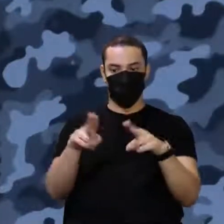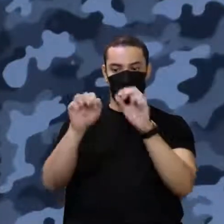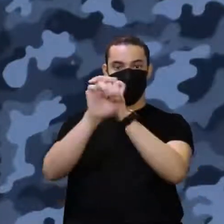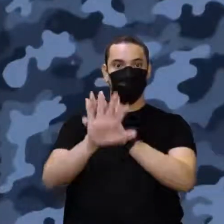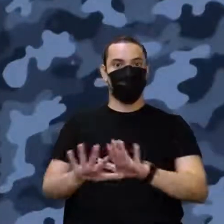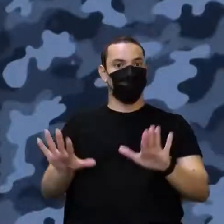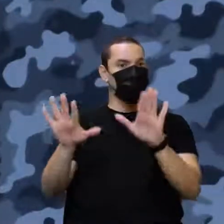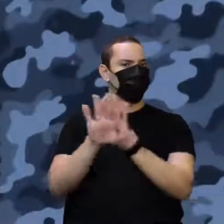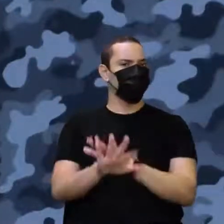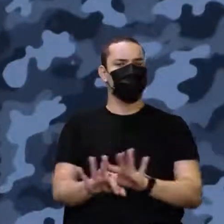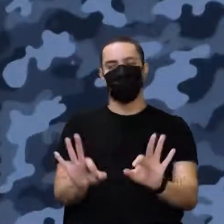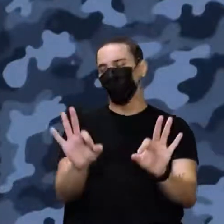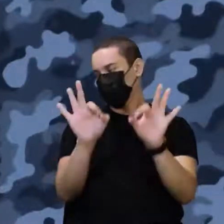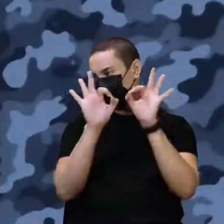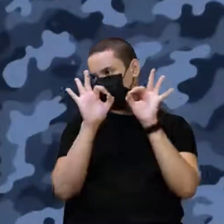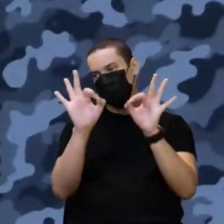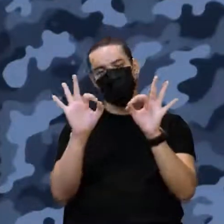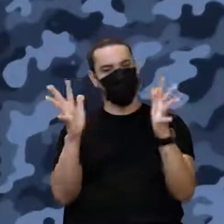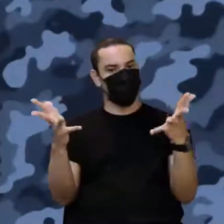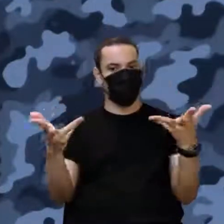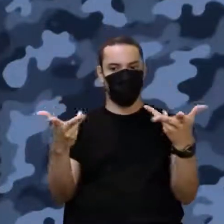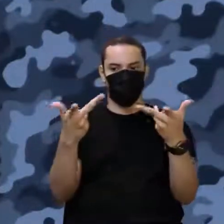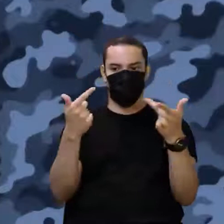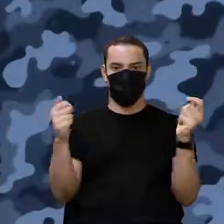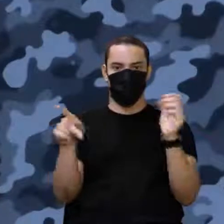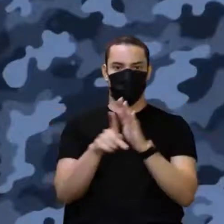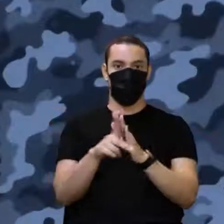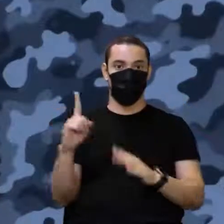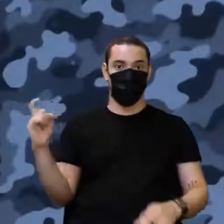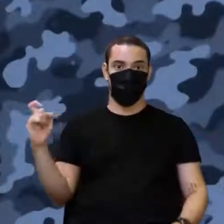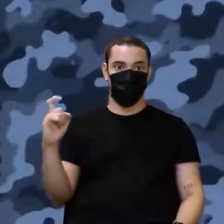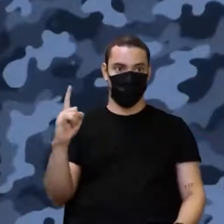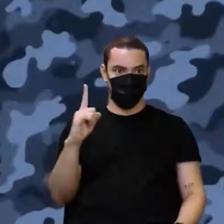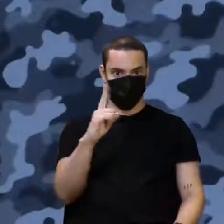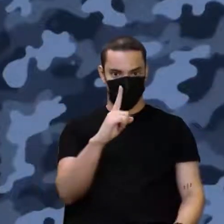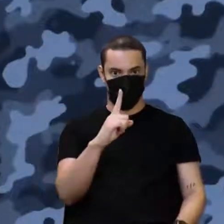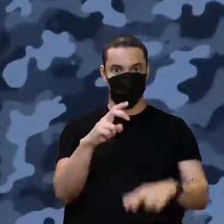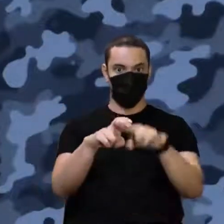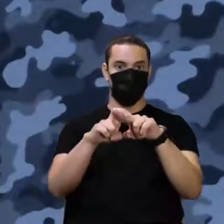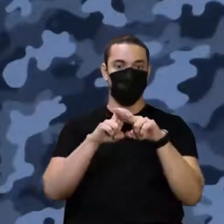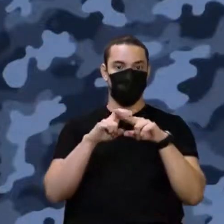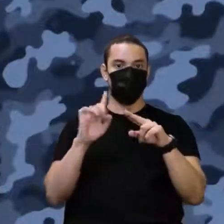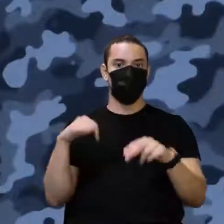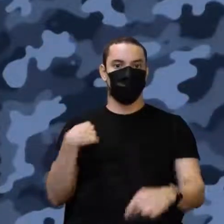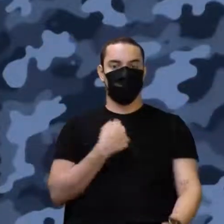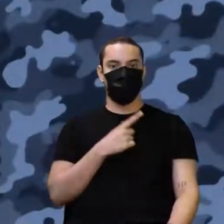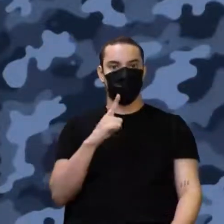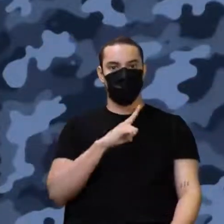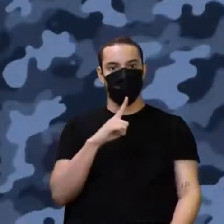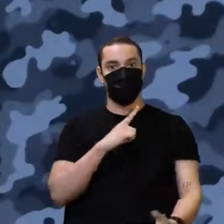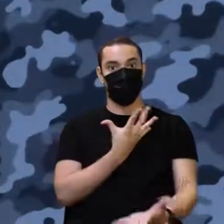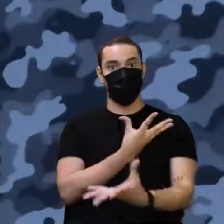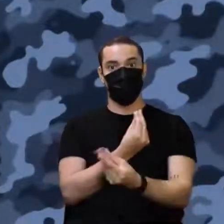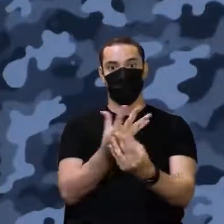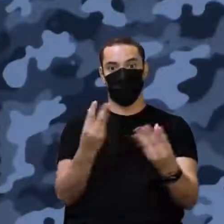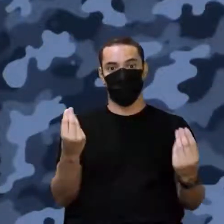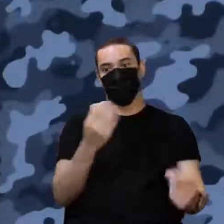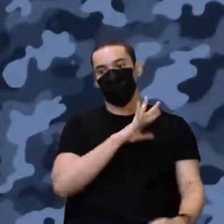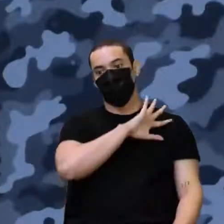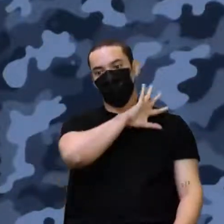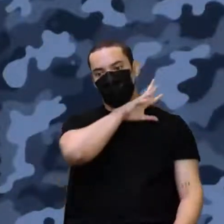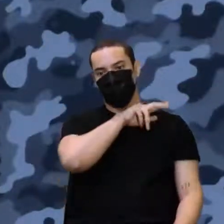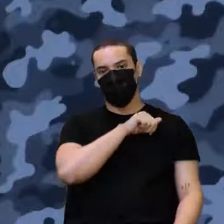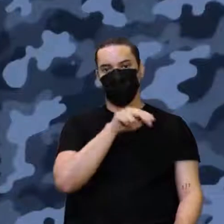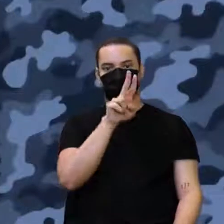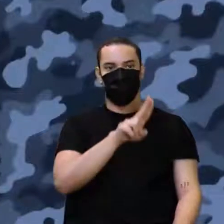é riquíssimo no quesito evolutivo. Por isso que a gente tem tantos animais utilizando